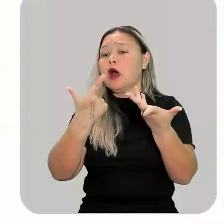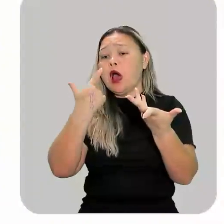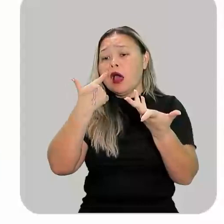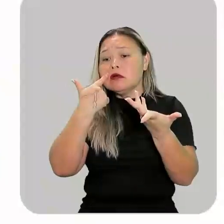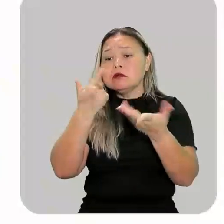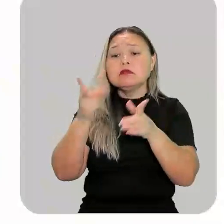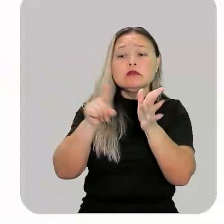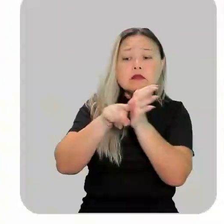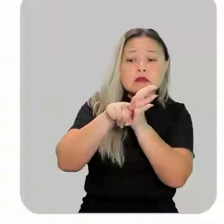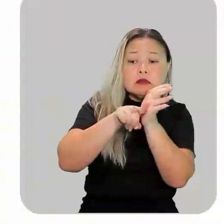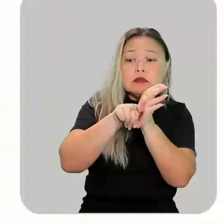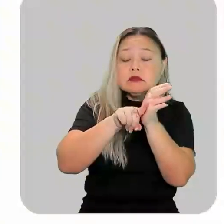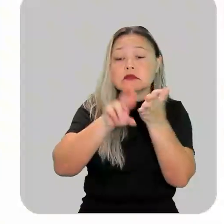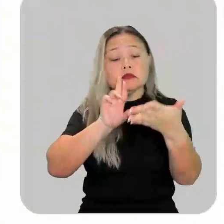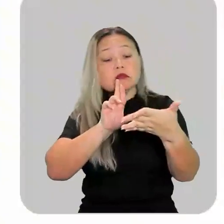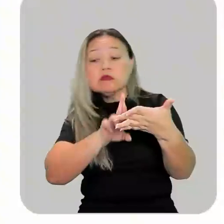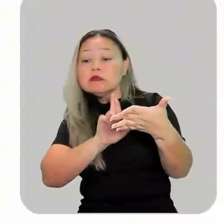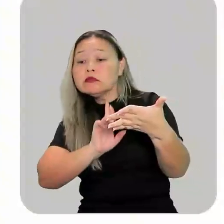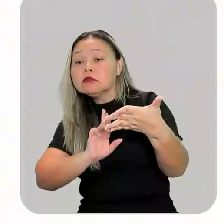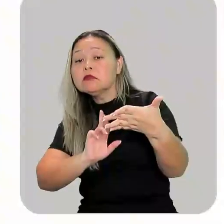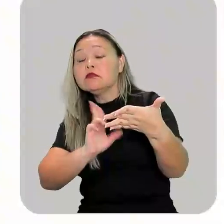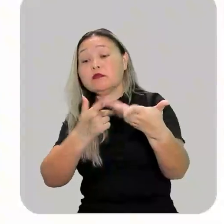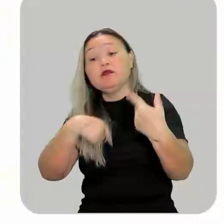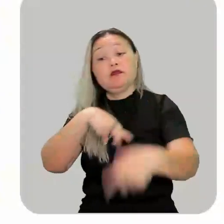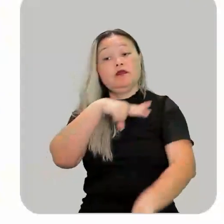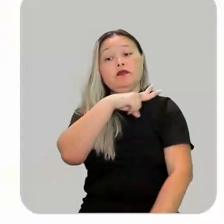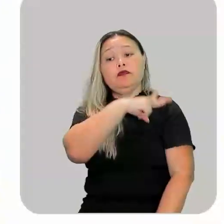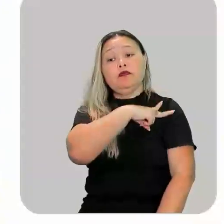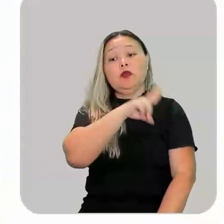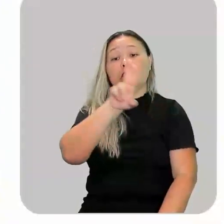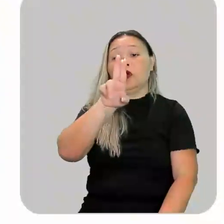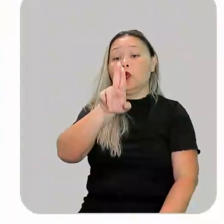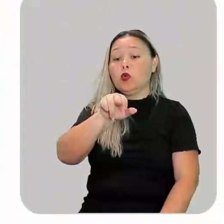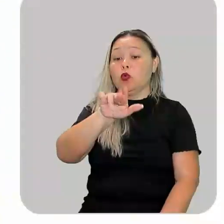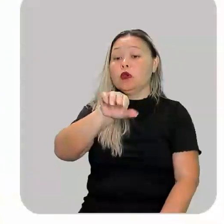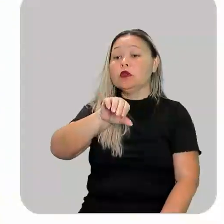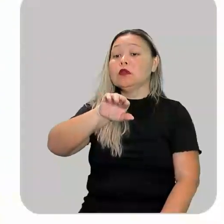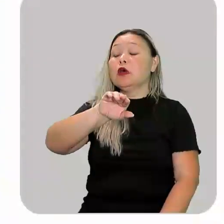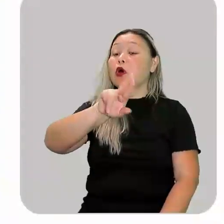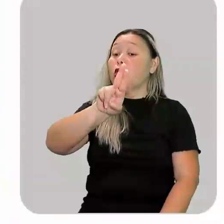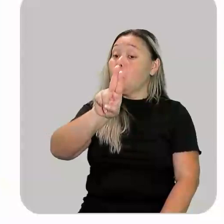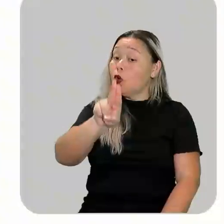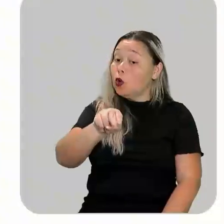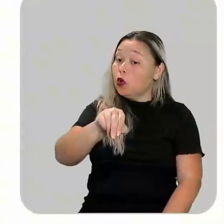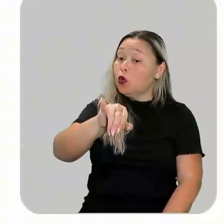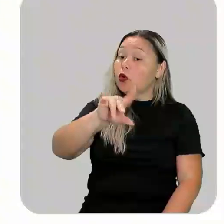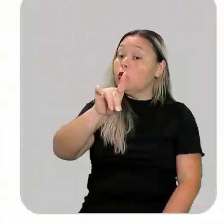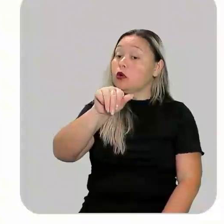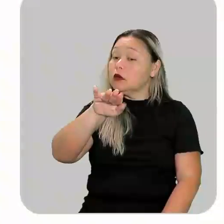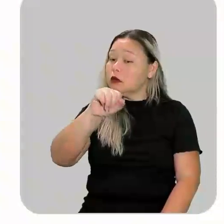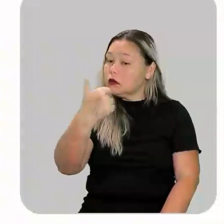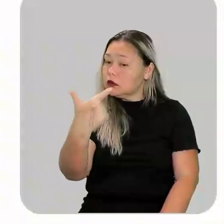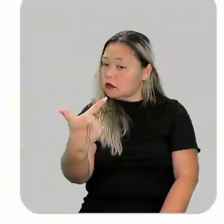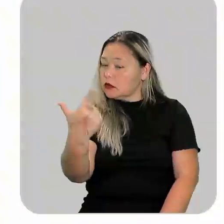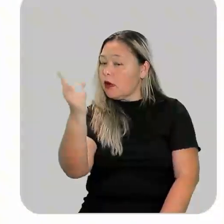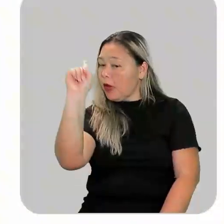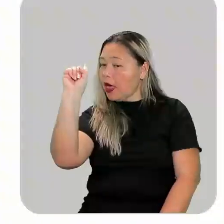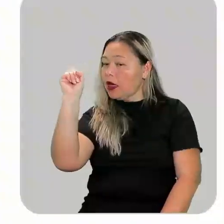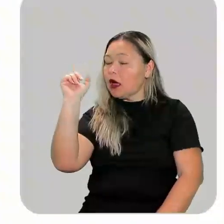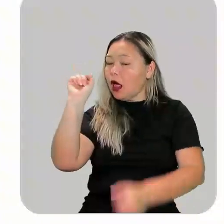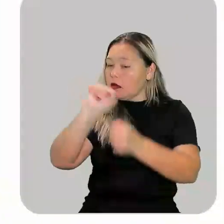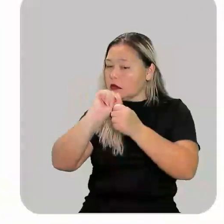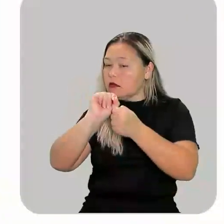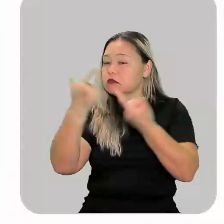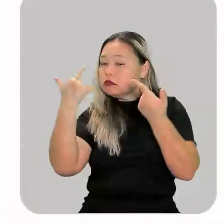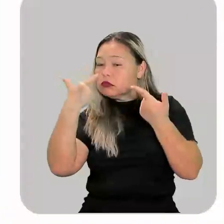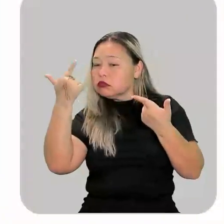de encontro aí com as soluções, tá? Segundo ano, unidade 2. Isso, segundo ano, unidade 2. Vai lá, pega os links, revê